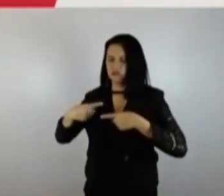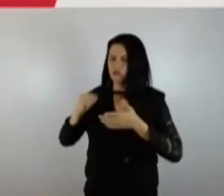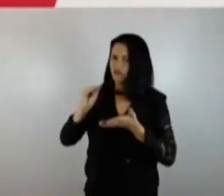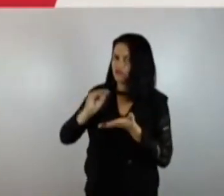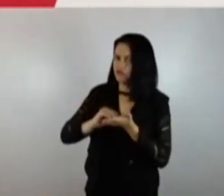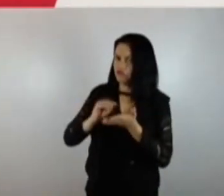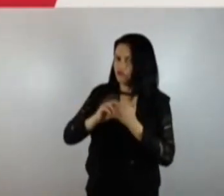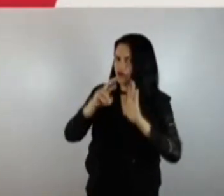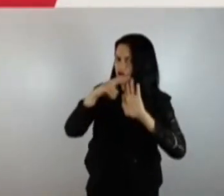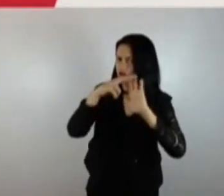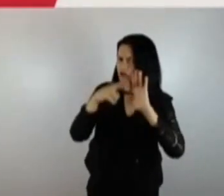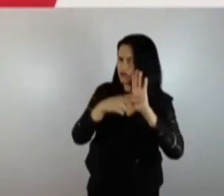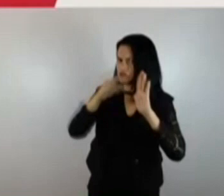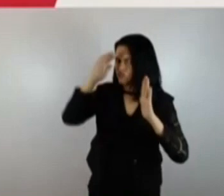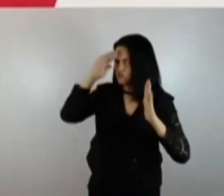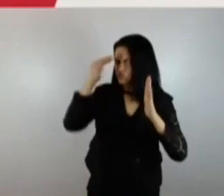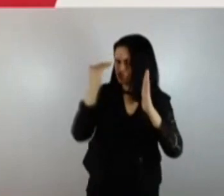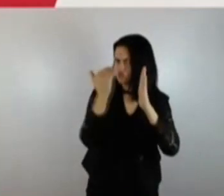infringindo normas